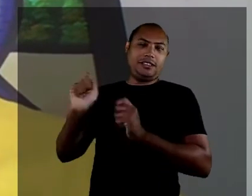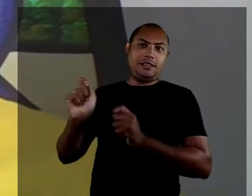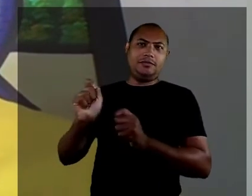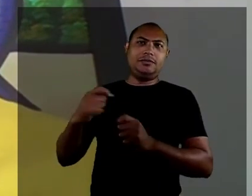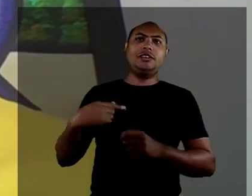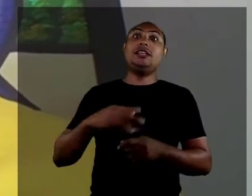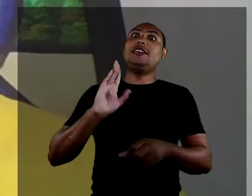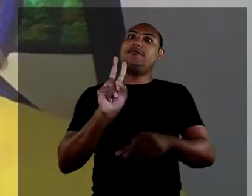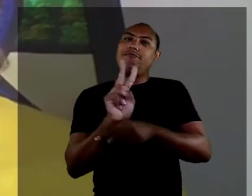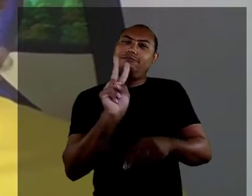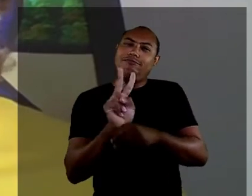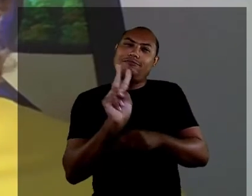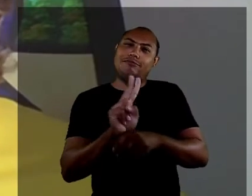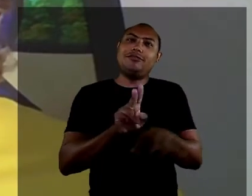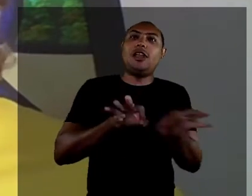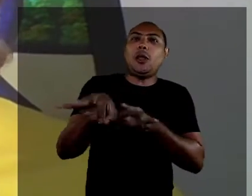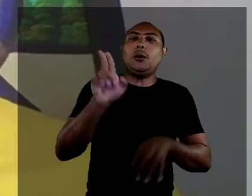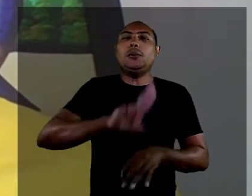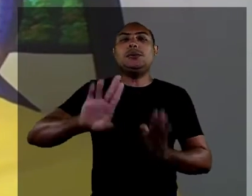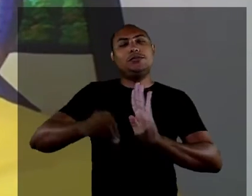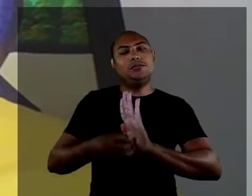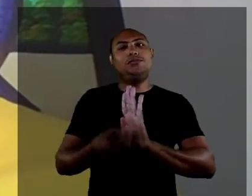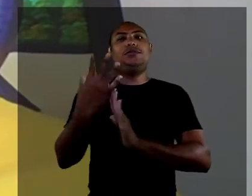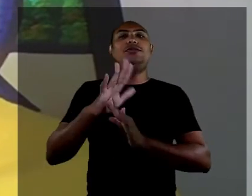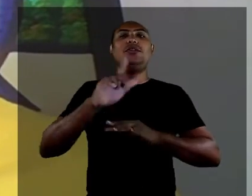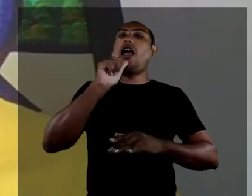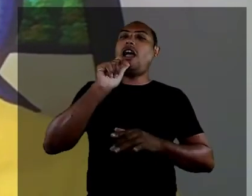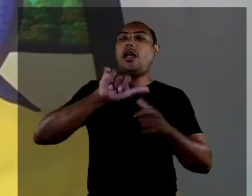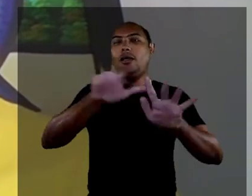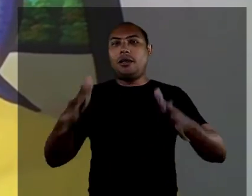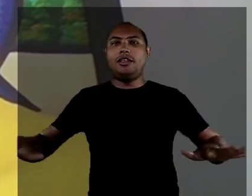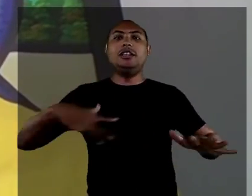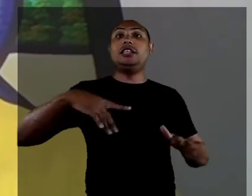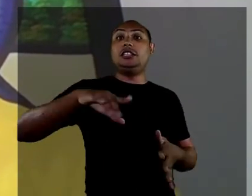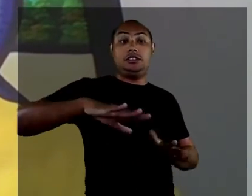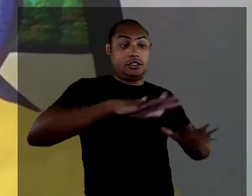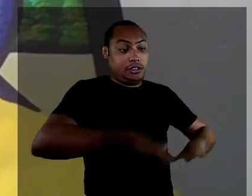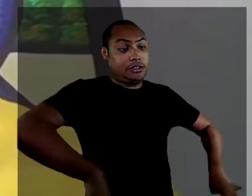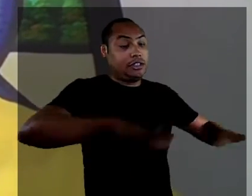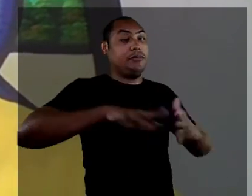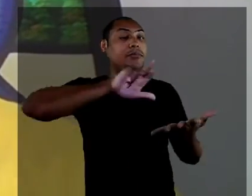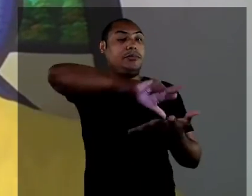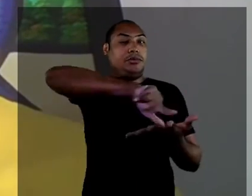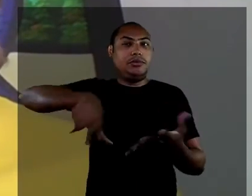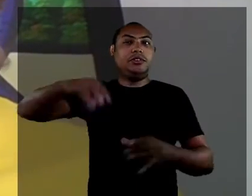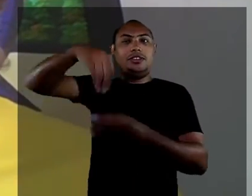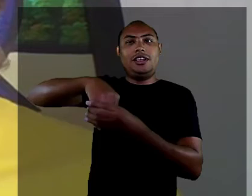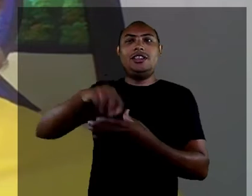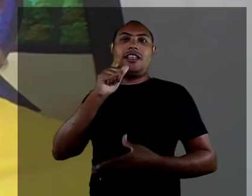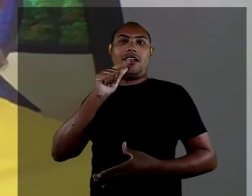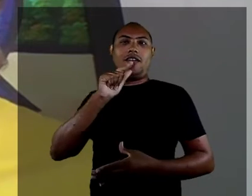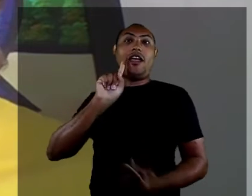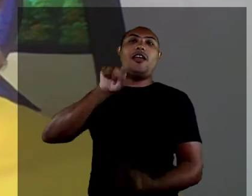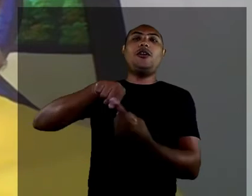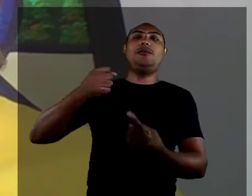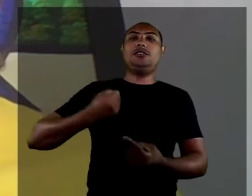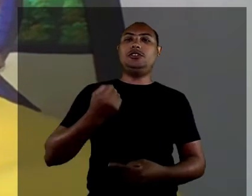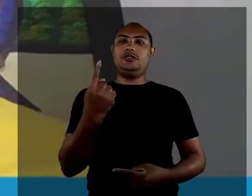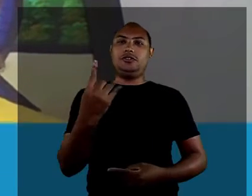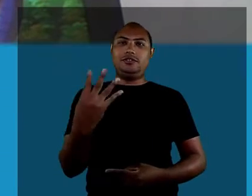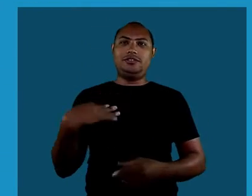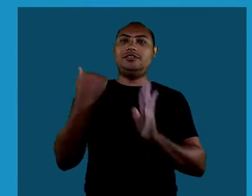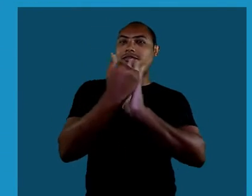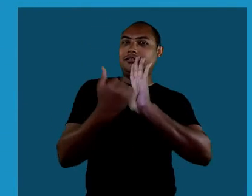pesqueira artesanal. A conservação e o uso sustentável dos oceanos, dos mares e dos recursos marinhos